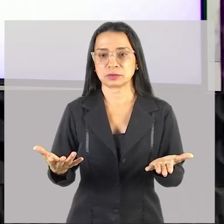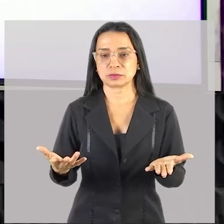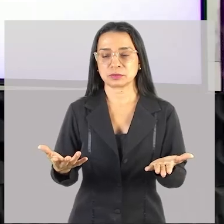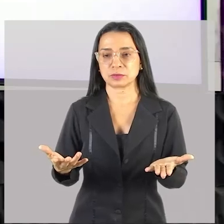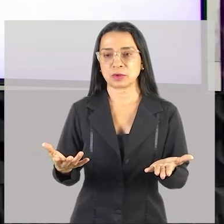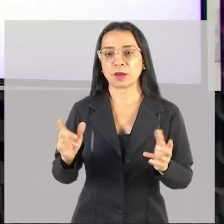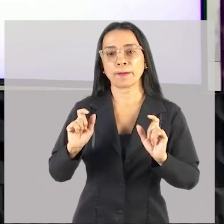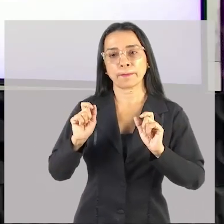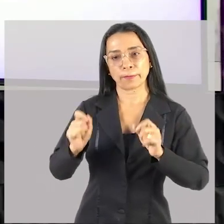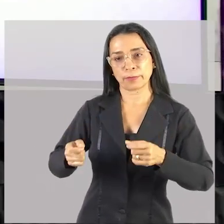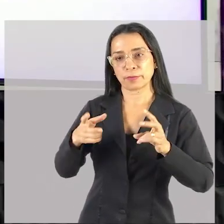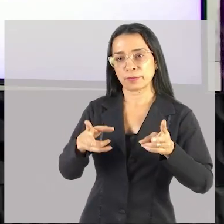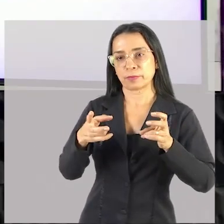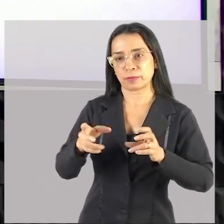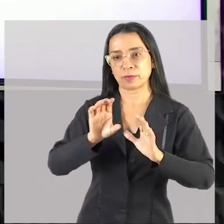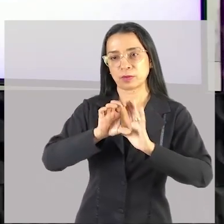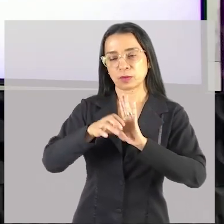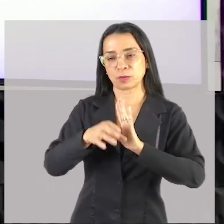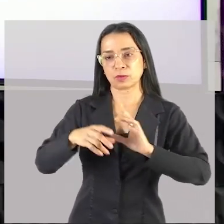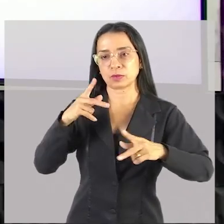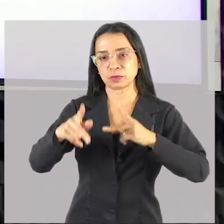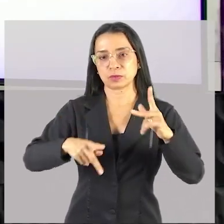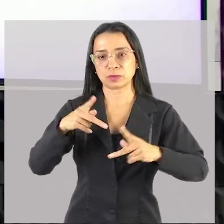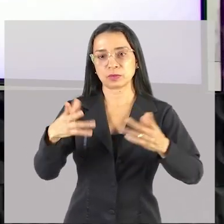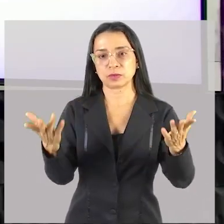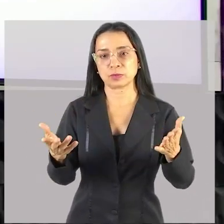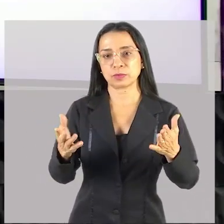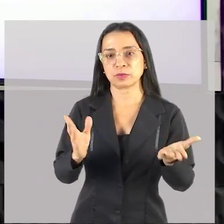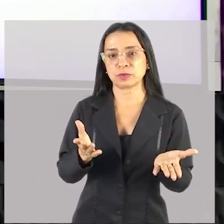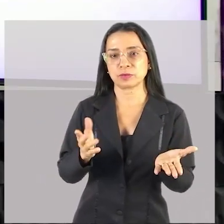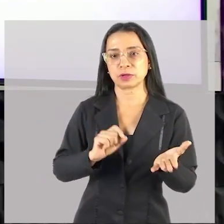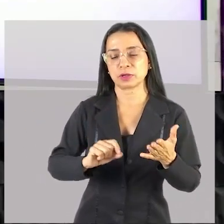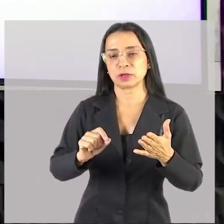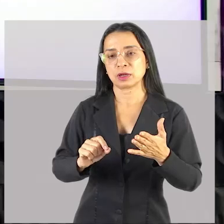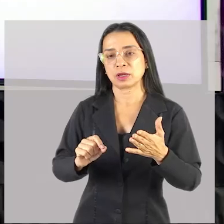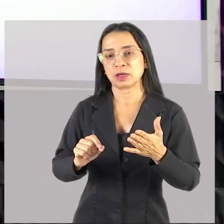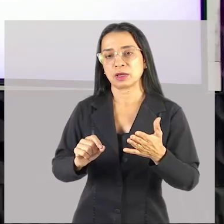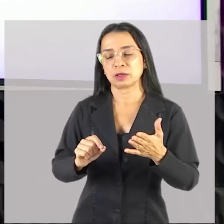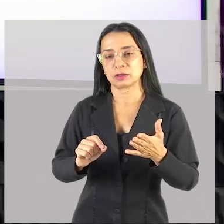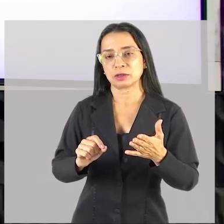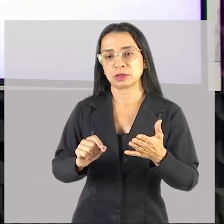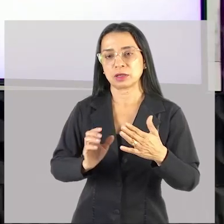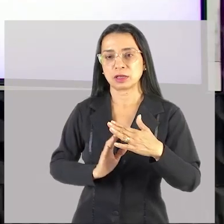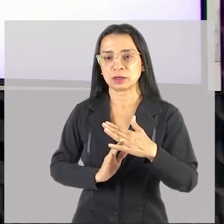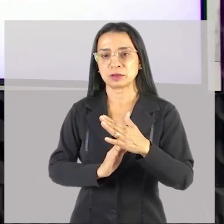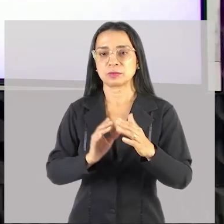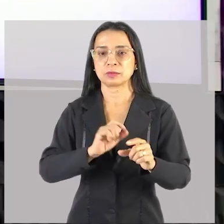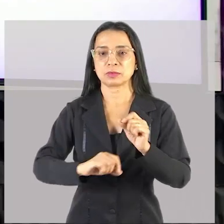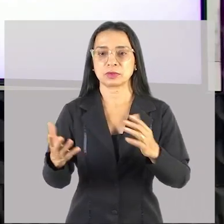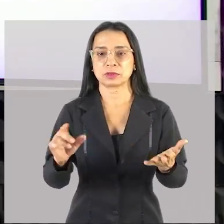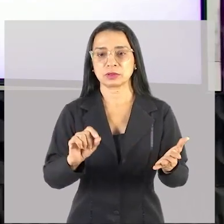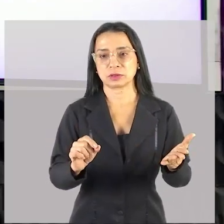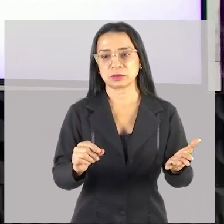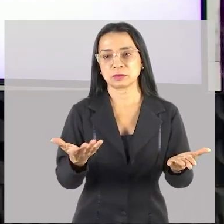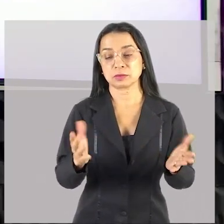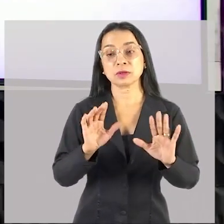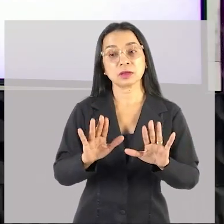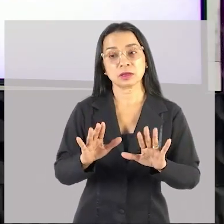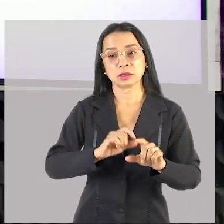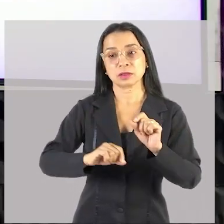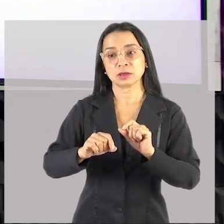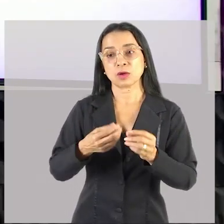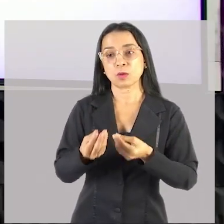possível perceber que o conceito de povo era muito restritivo. Mesmo tendo isso em conta, a forma